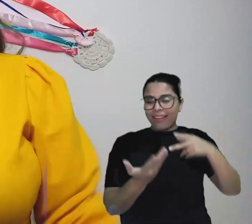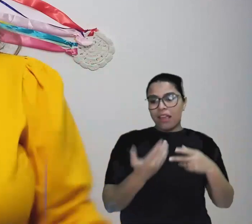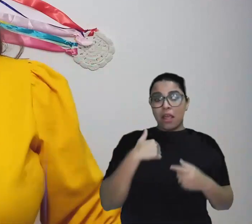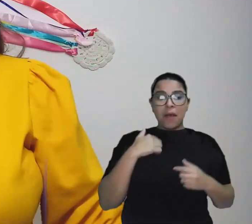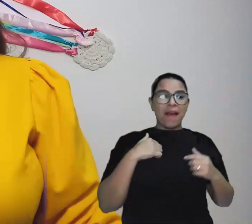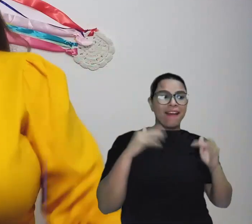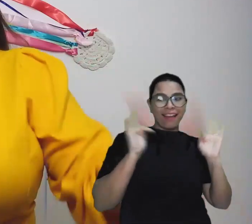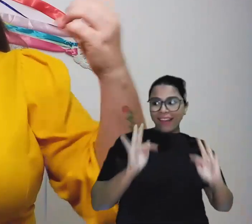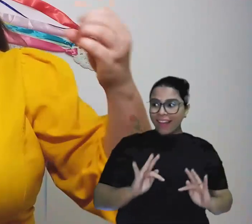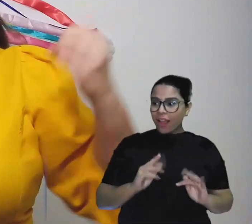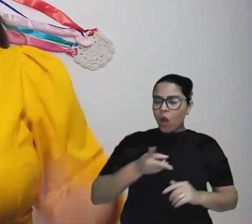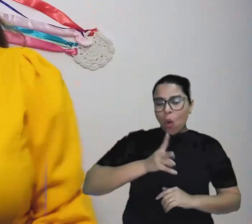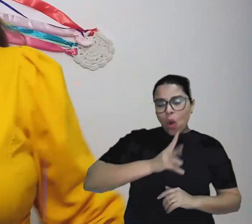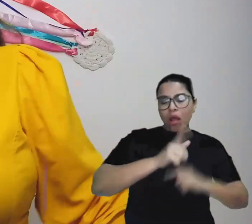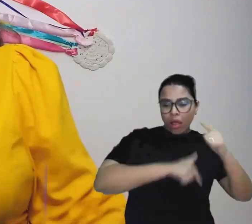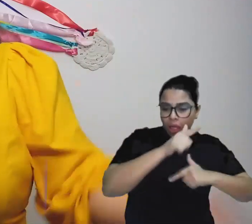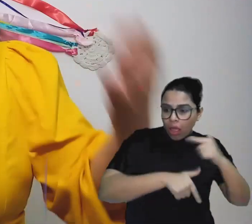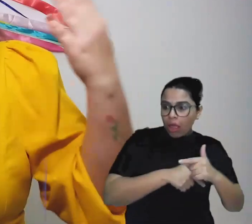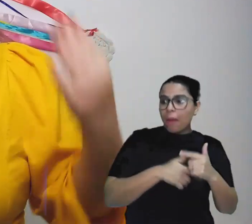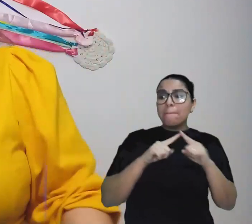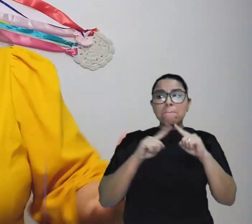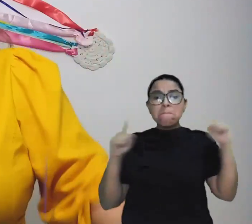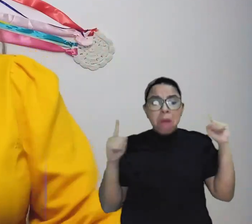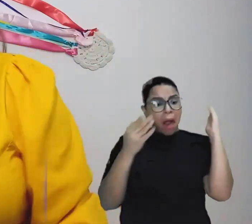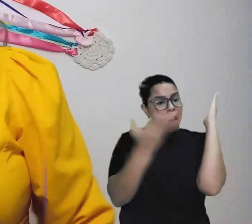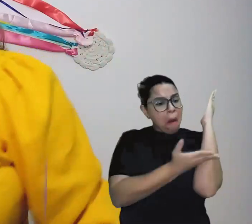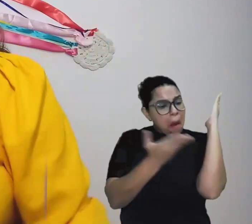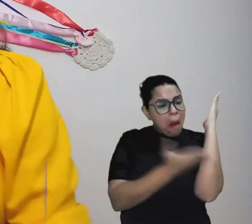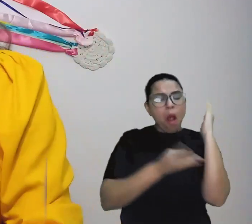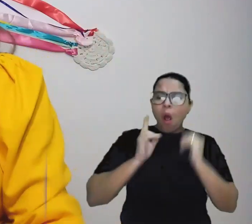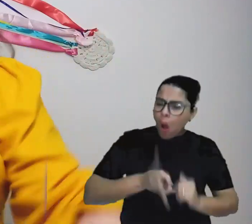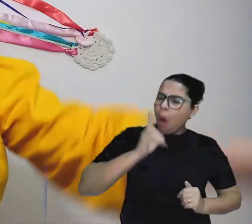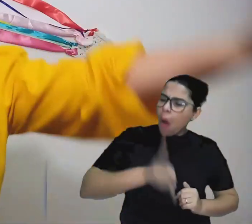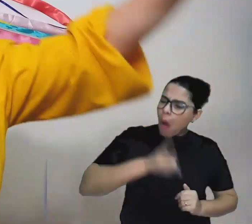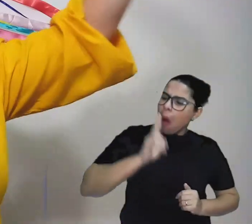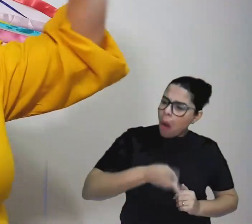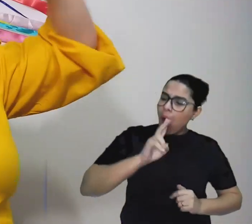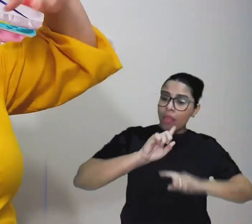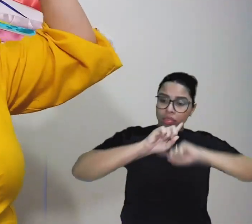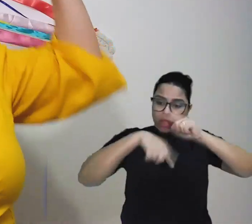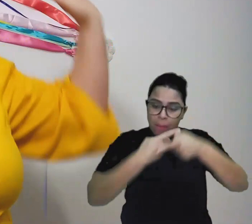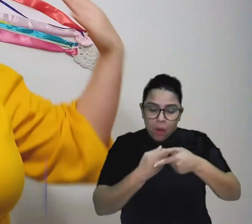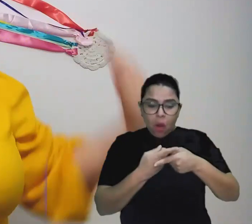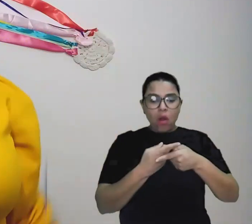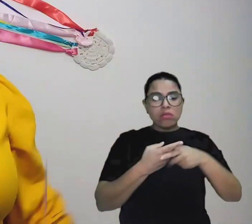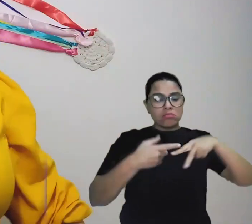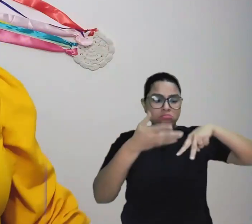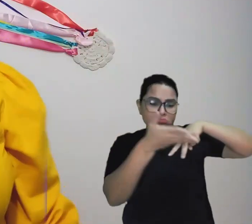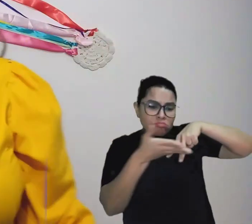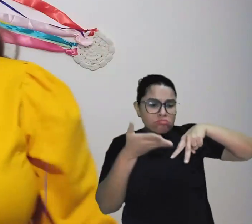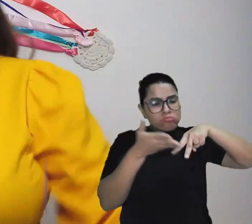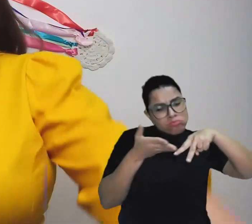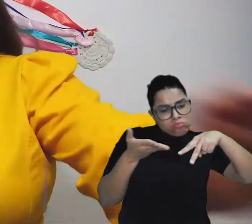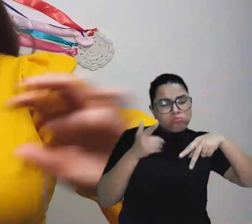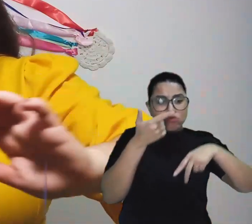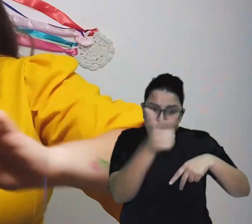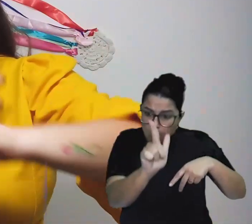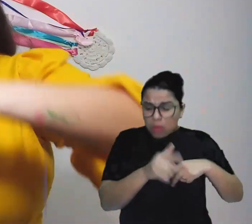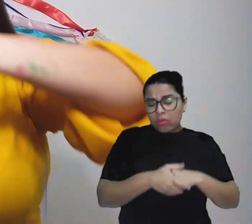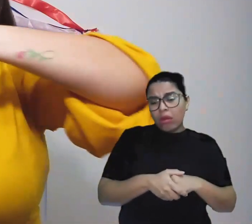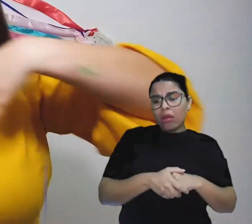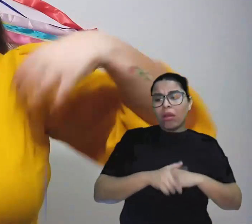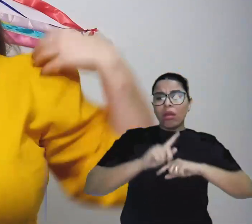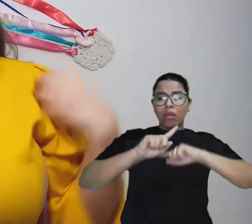o machado continuava a me cortar. Depois ele cortou minha perna esquerda,